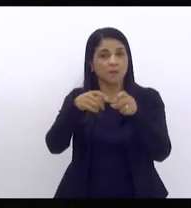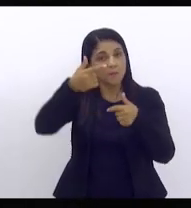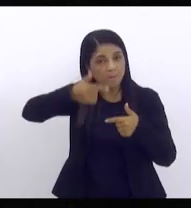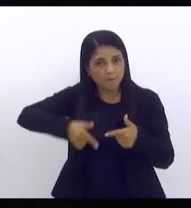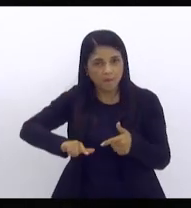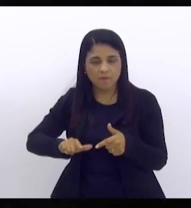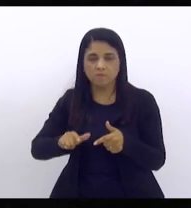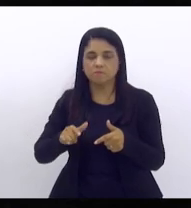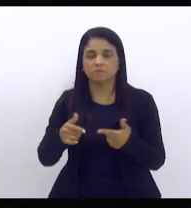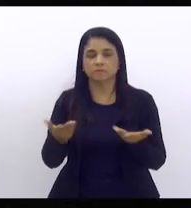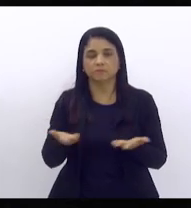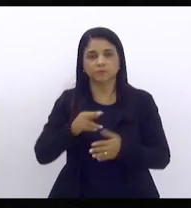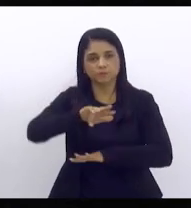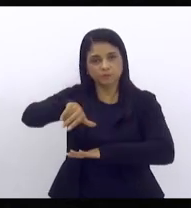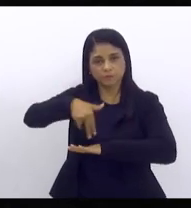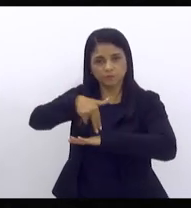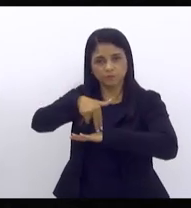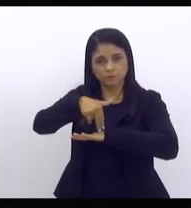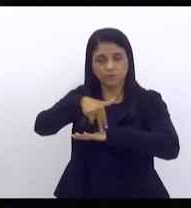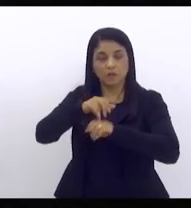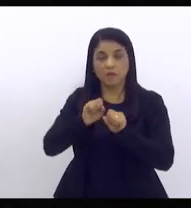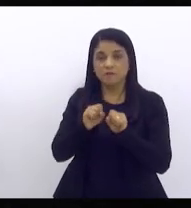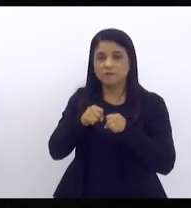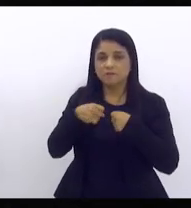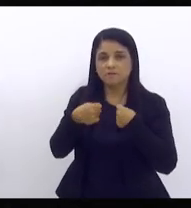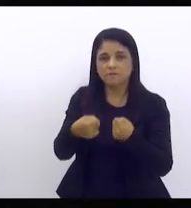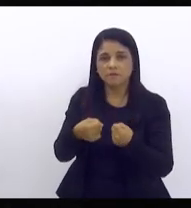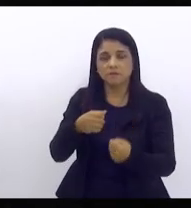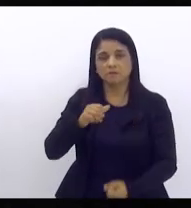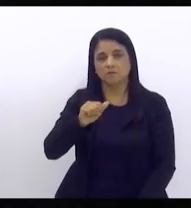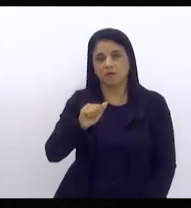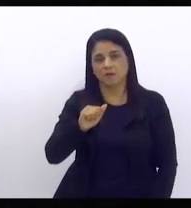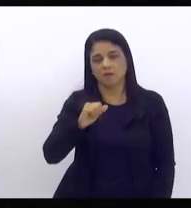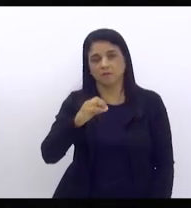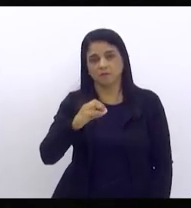aqui, está a defesa dos ACS e